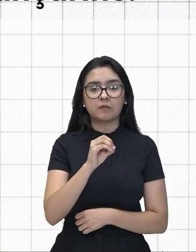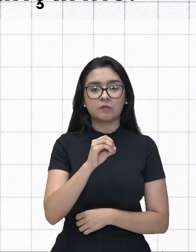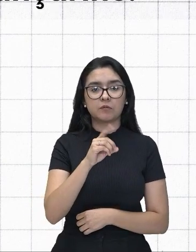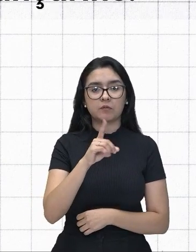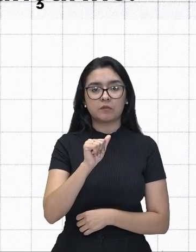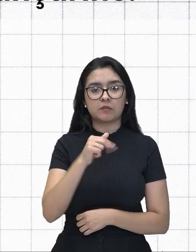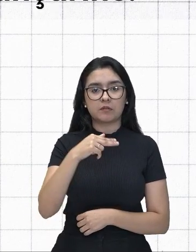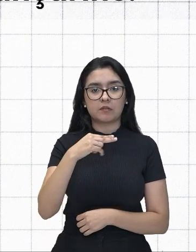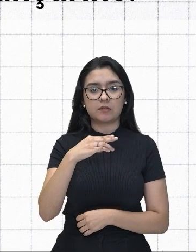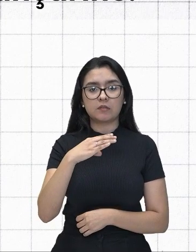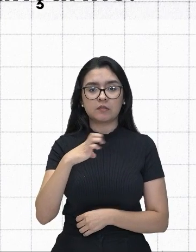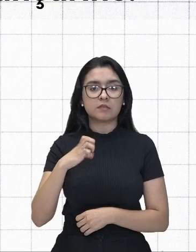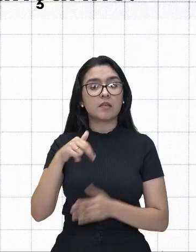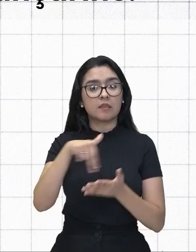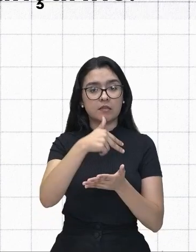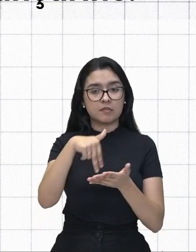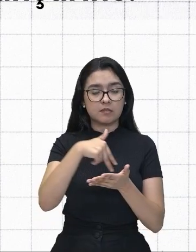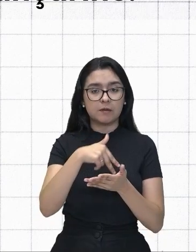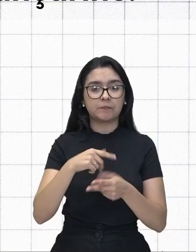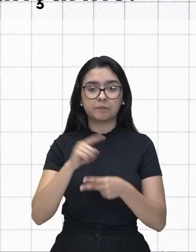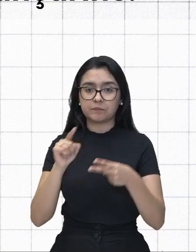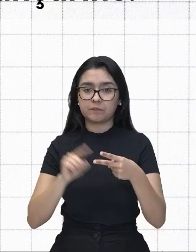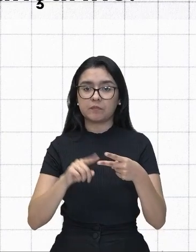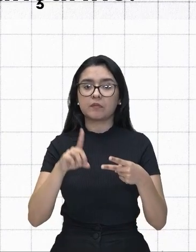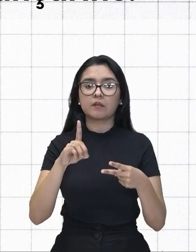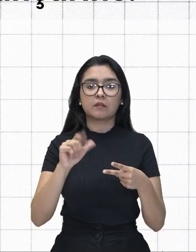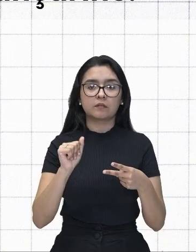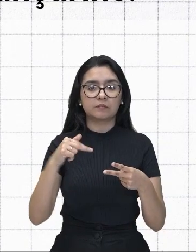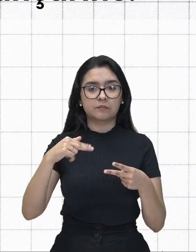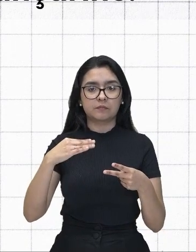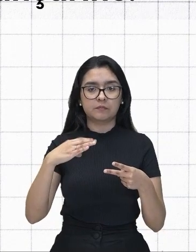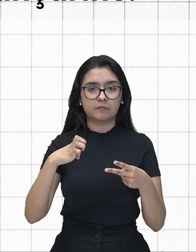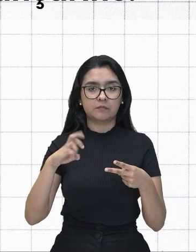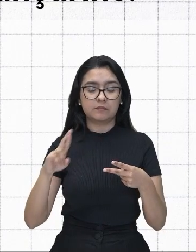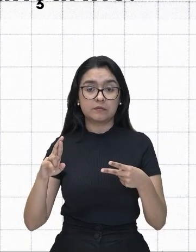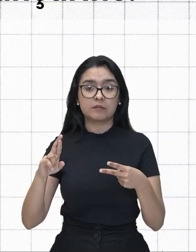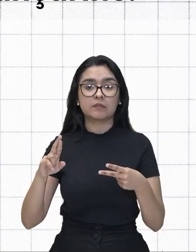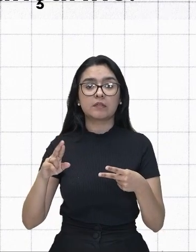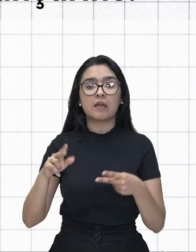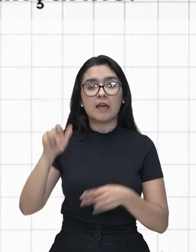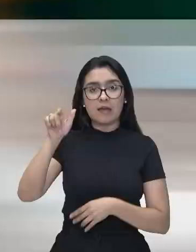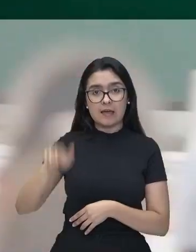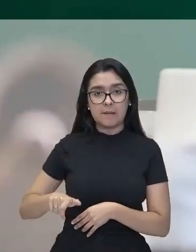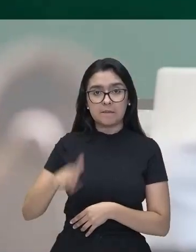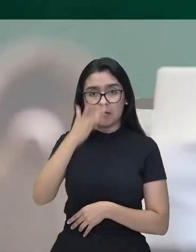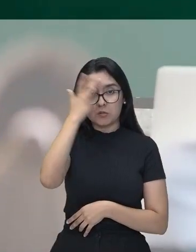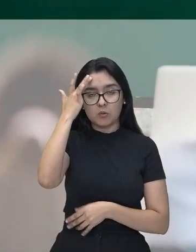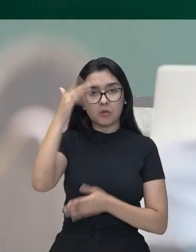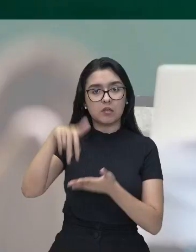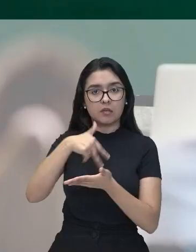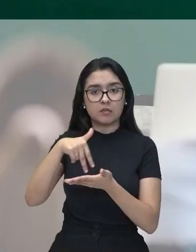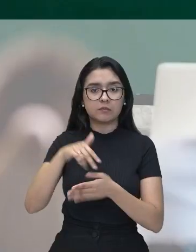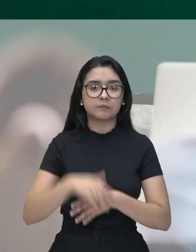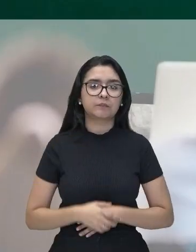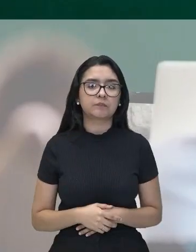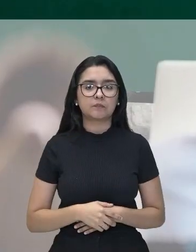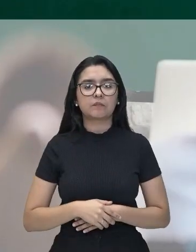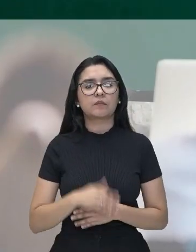dance, dançar. Dancer, dançarino.